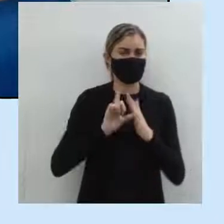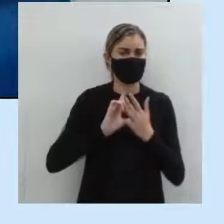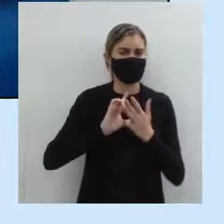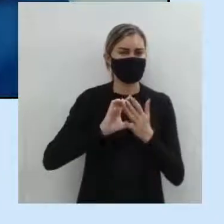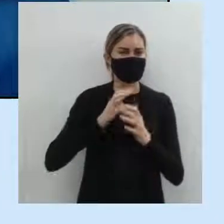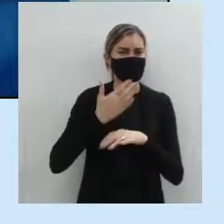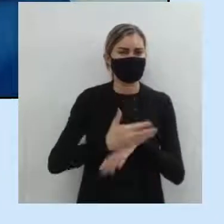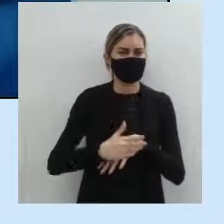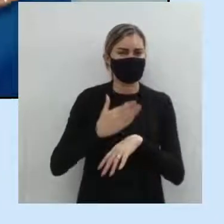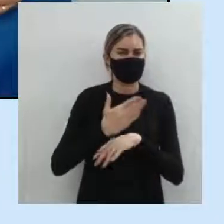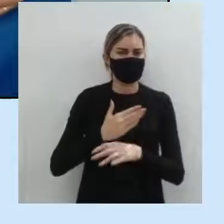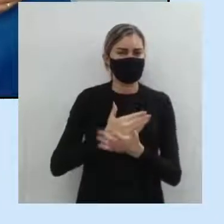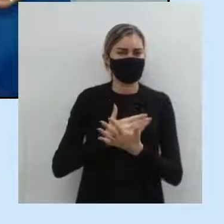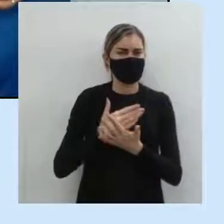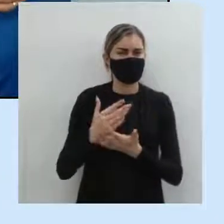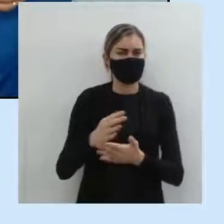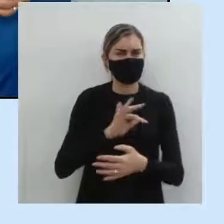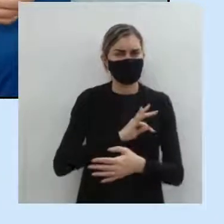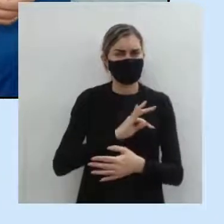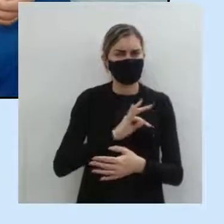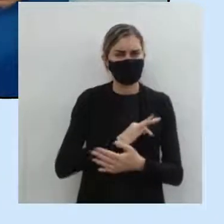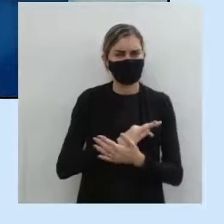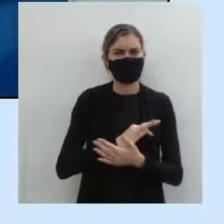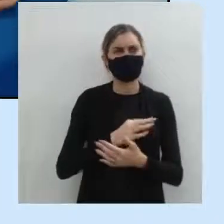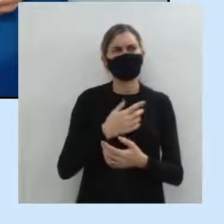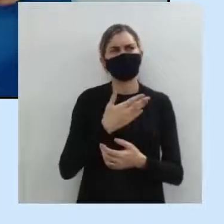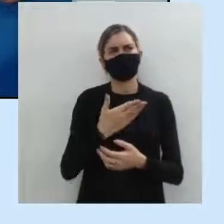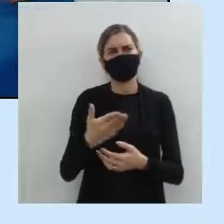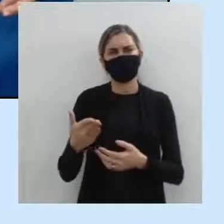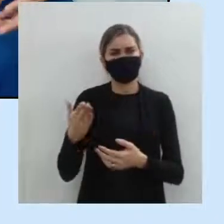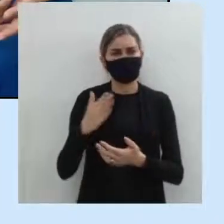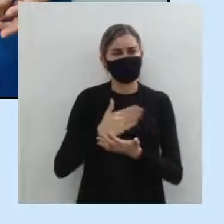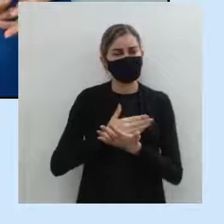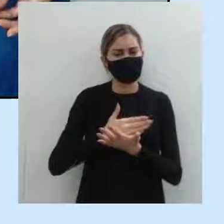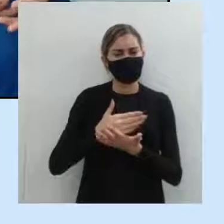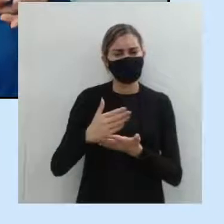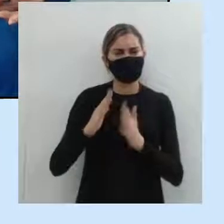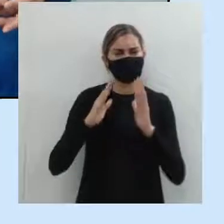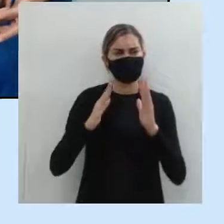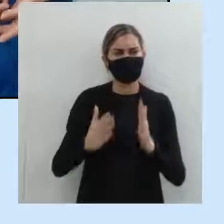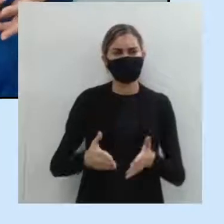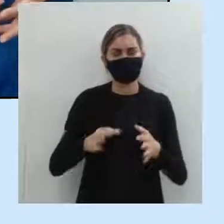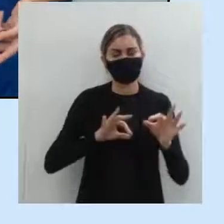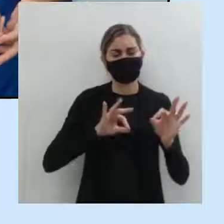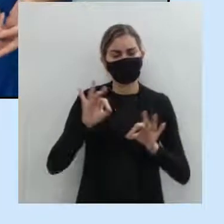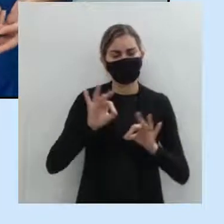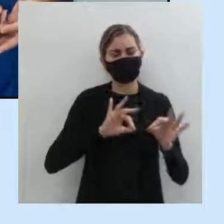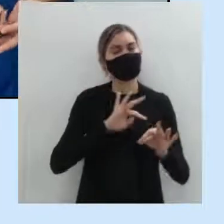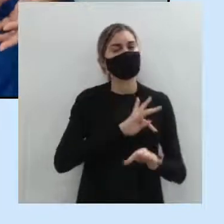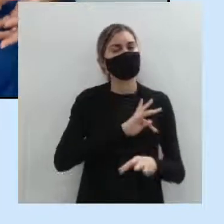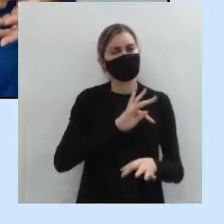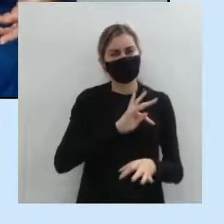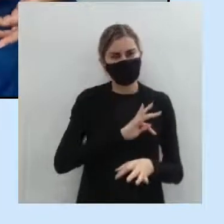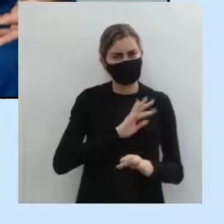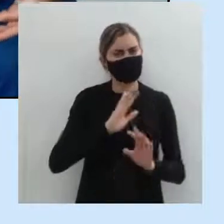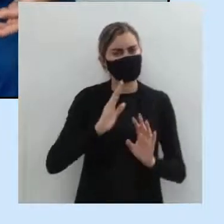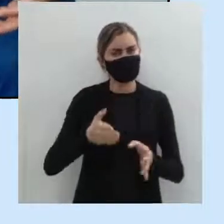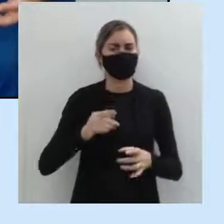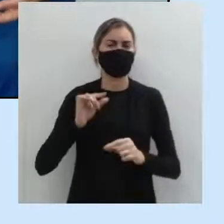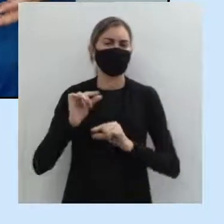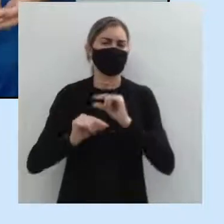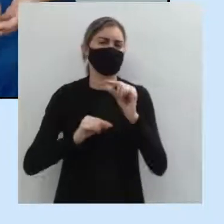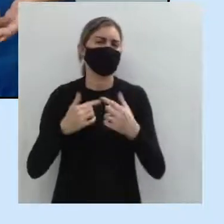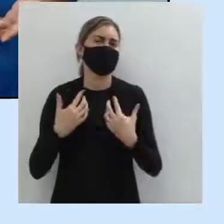treinamento, antes de começar a técnica, muito grande. Você já começa com o preparo técnico já um